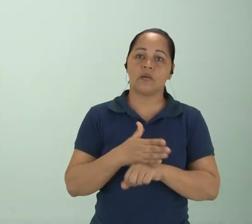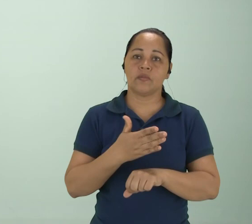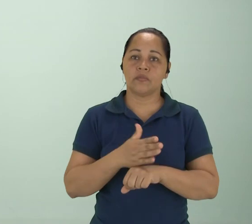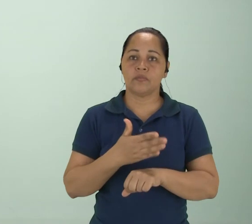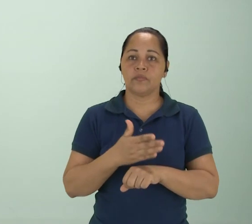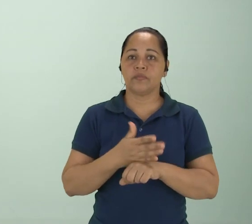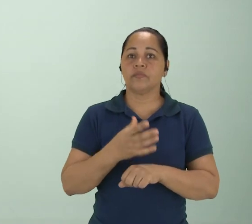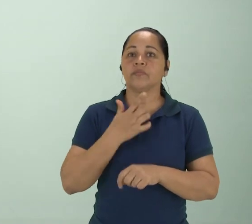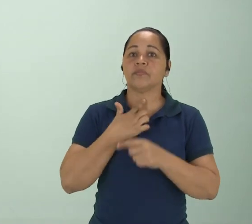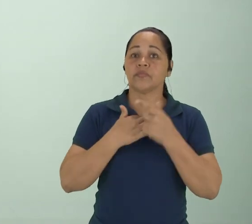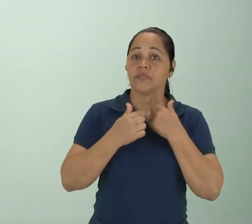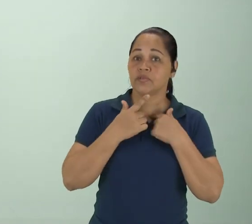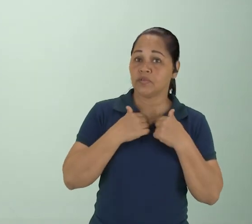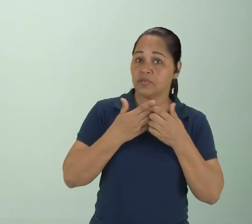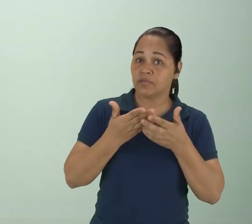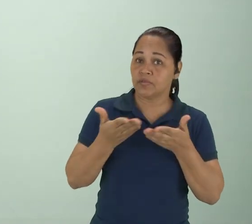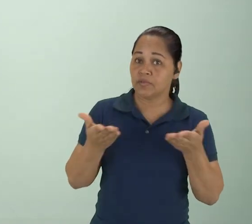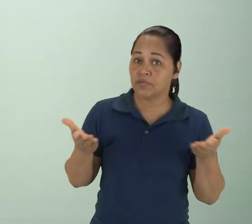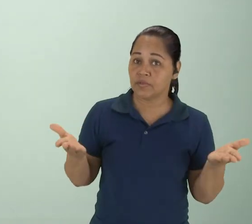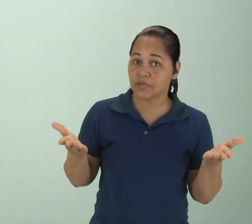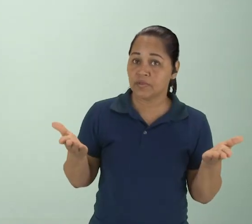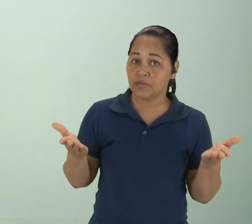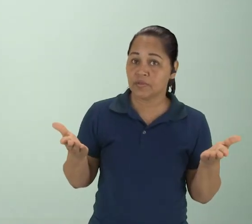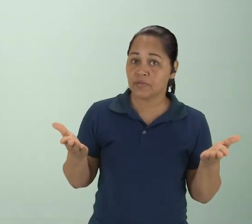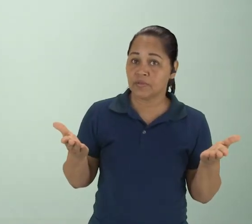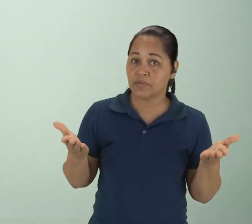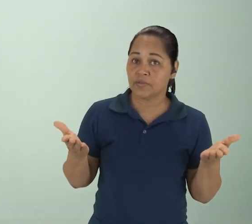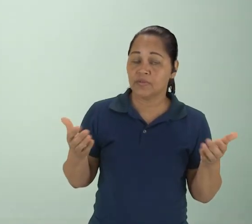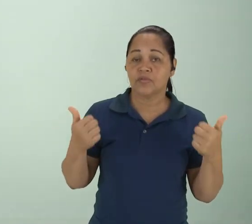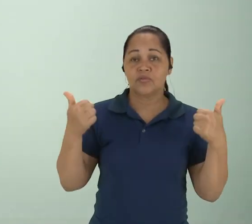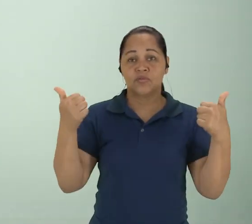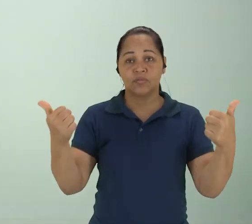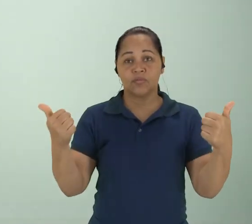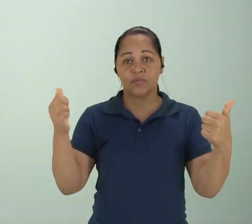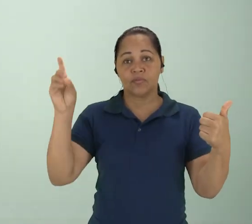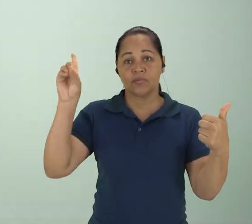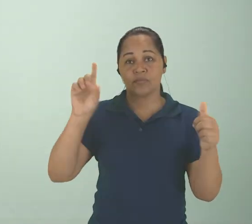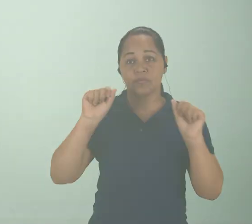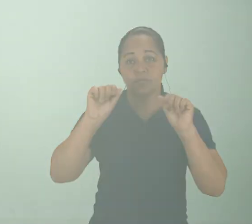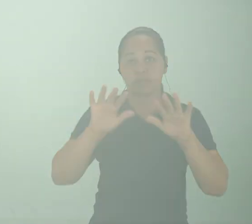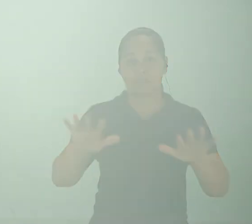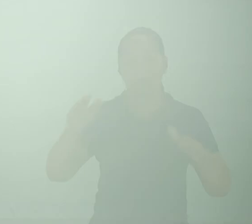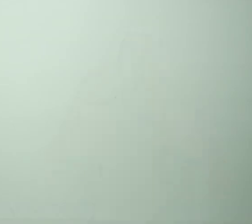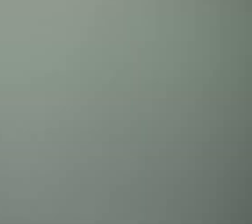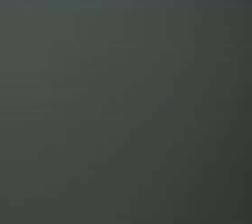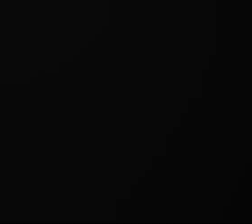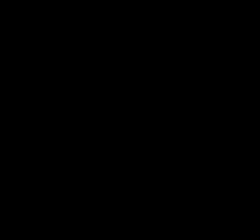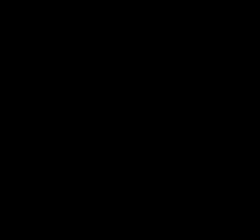Desejo a vocês tudo de bom. Fiquem com Deus. Obrigado.